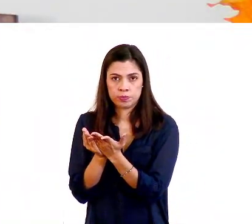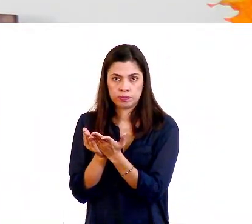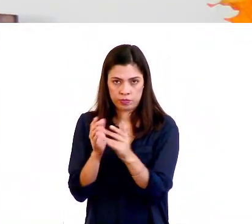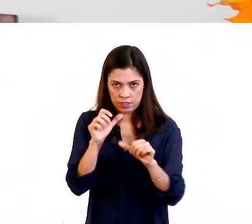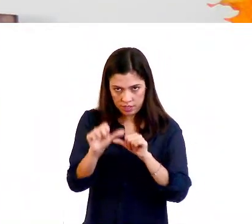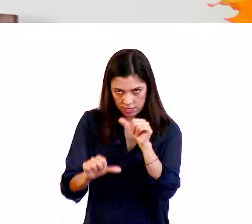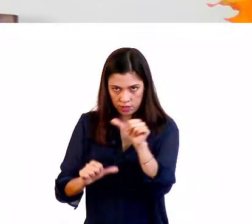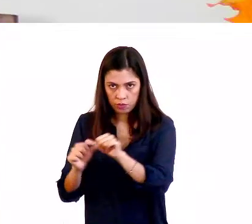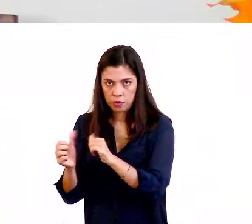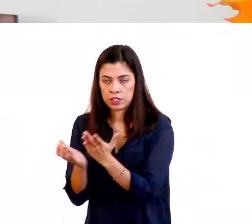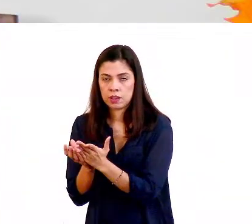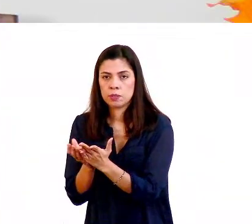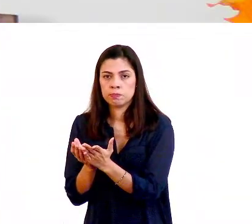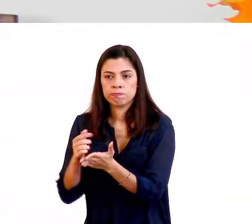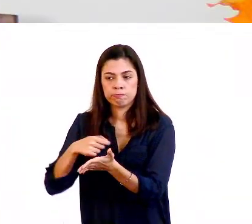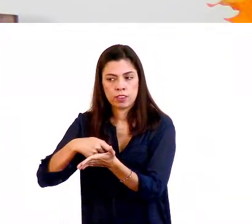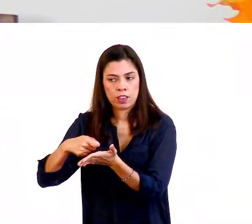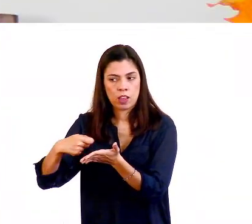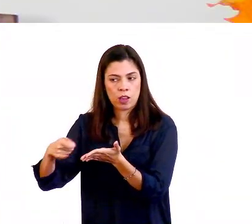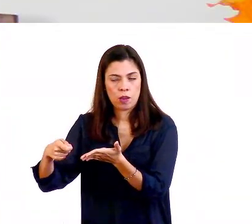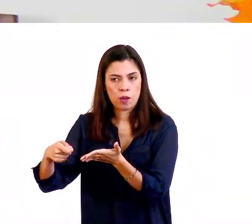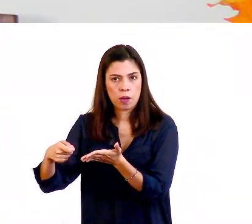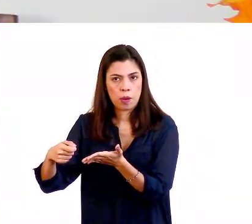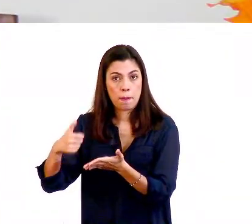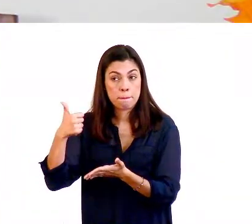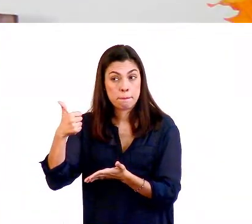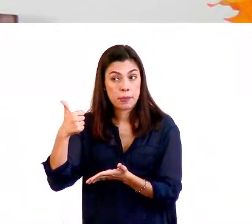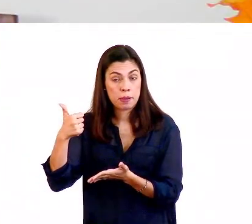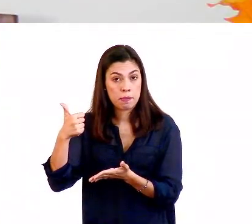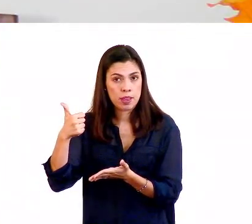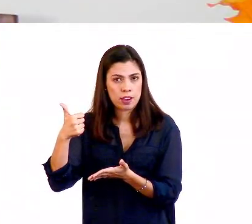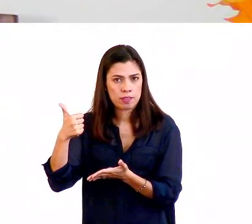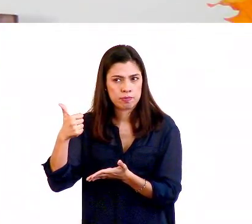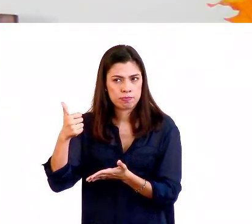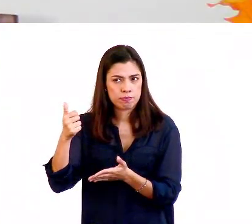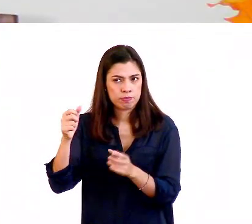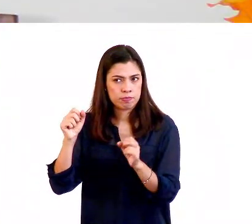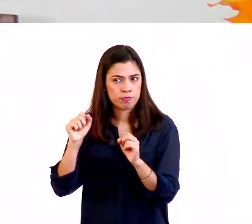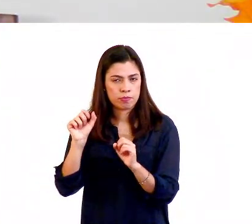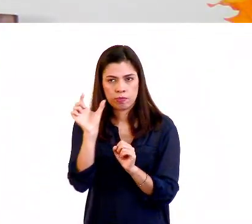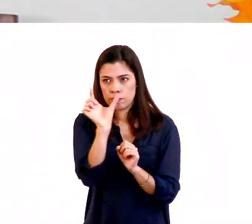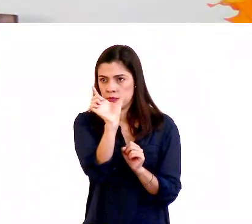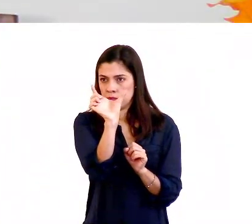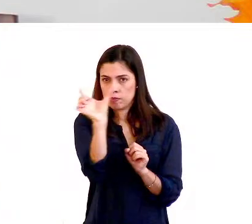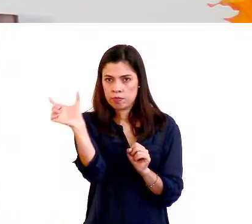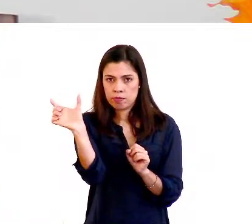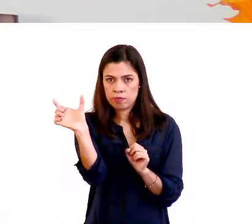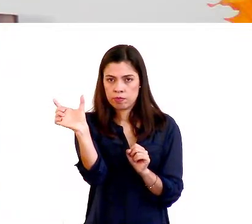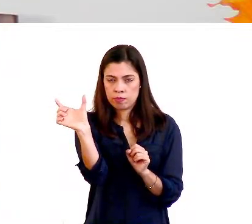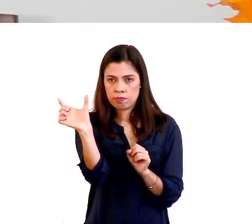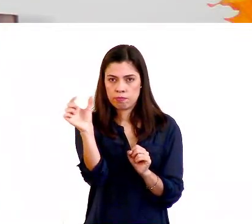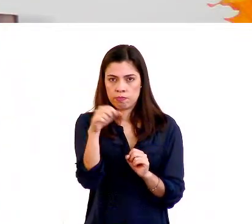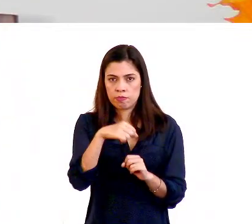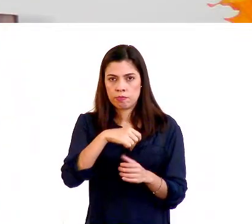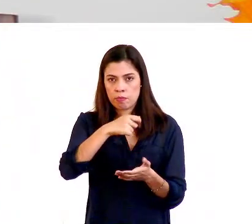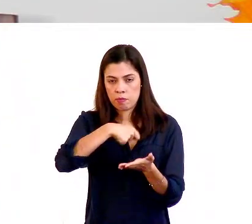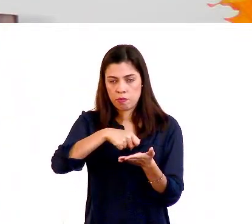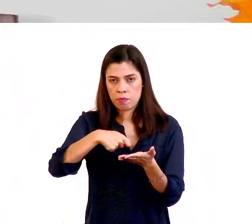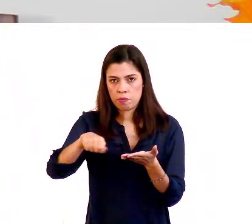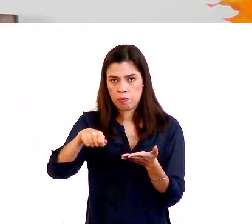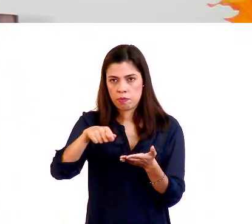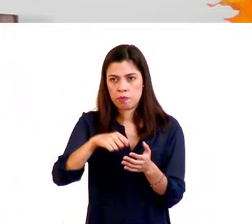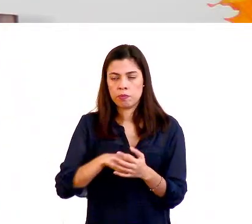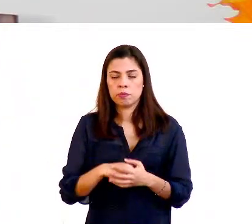respeito a esse aspecto, uma frase, um slogan foi cunhado